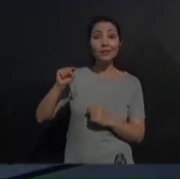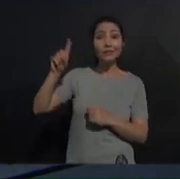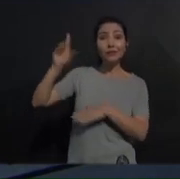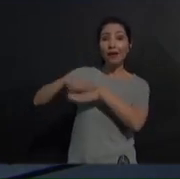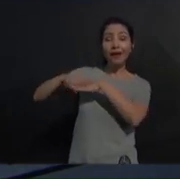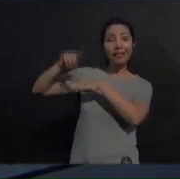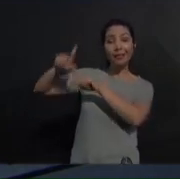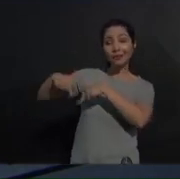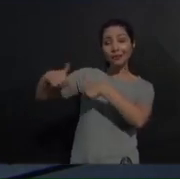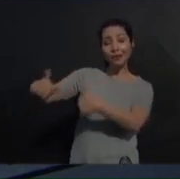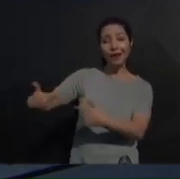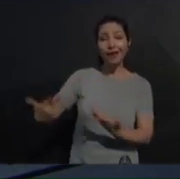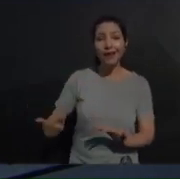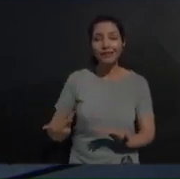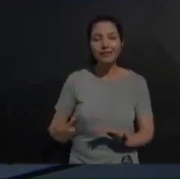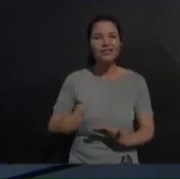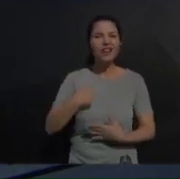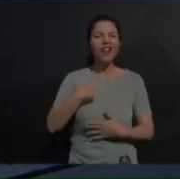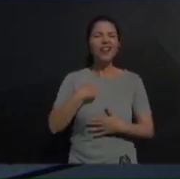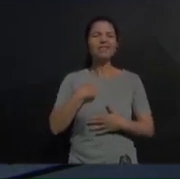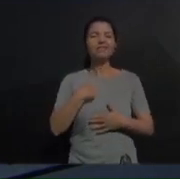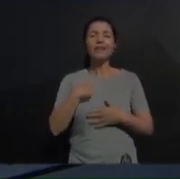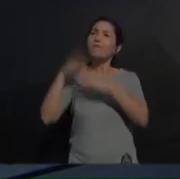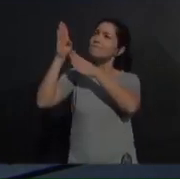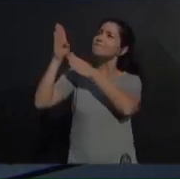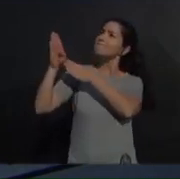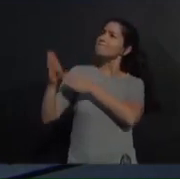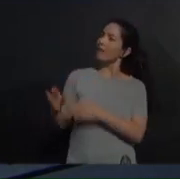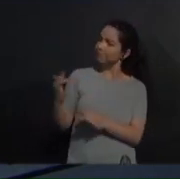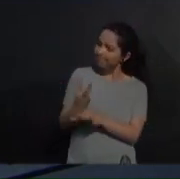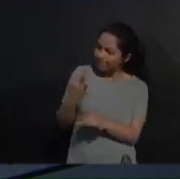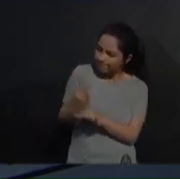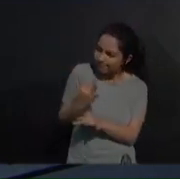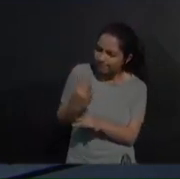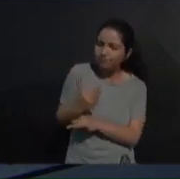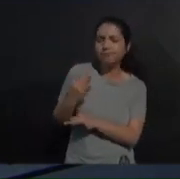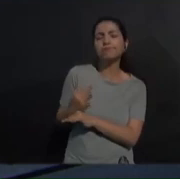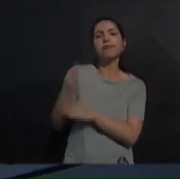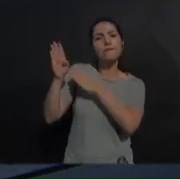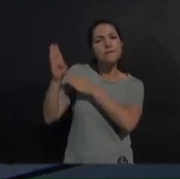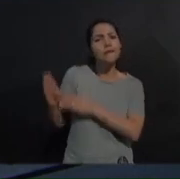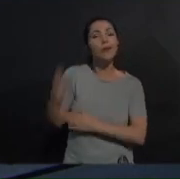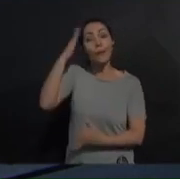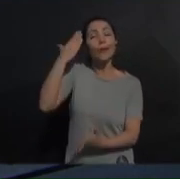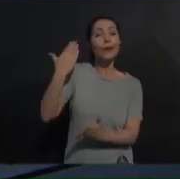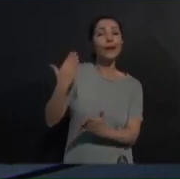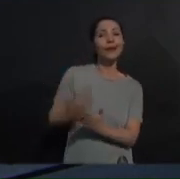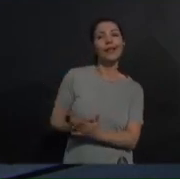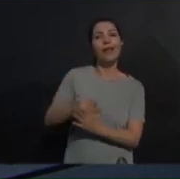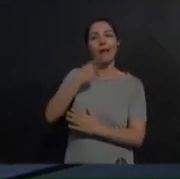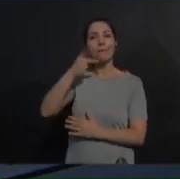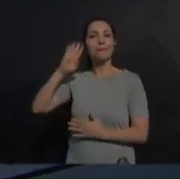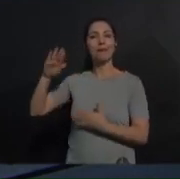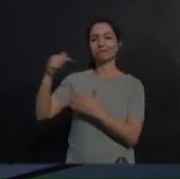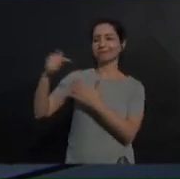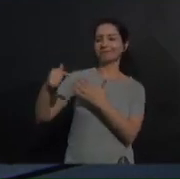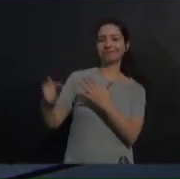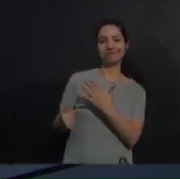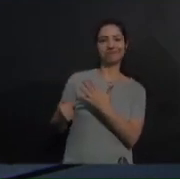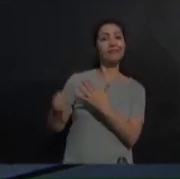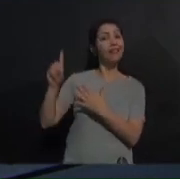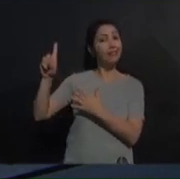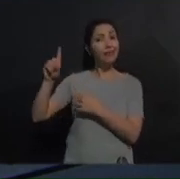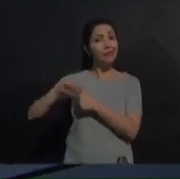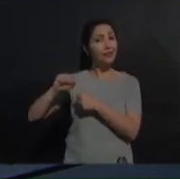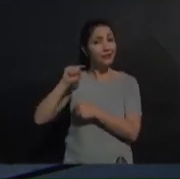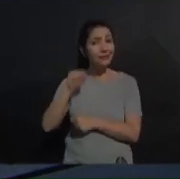você decide ser fiel a Ele, você decide acreditar nas promessas dEle. É isso que Deus